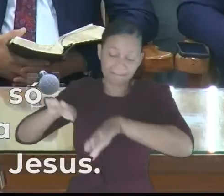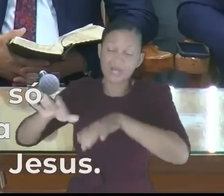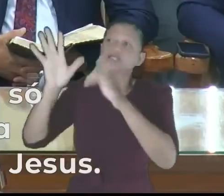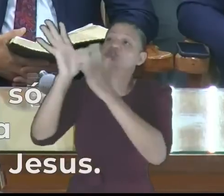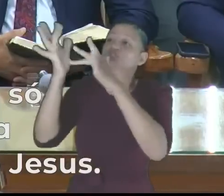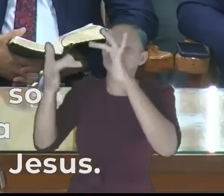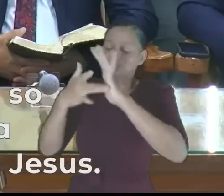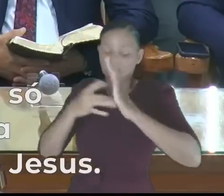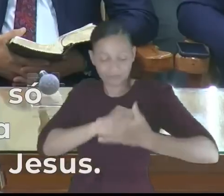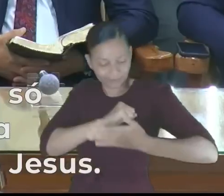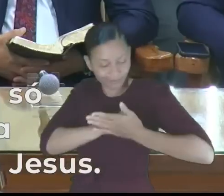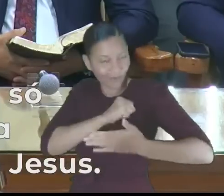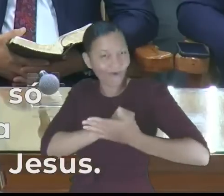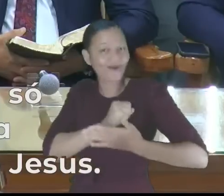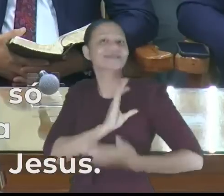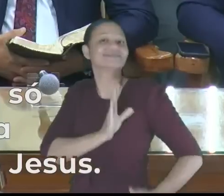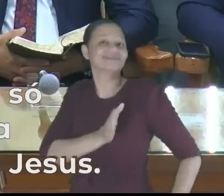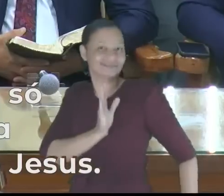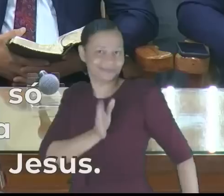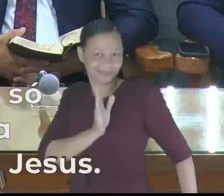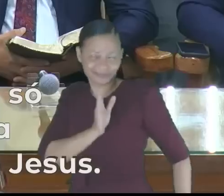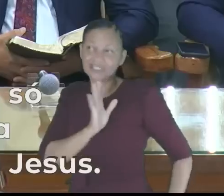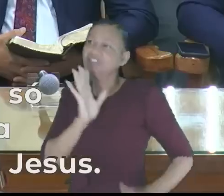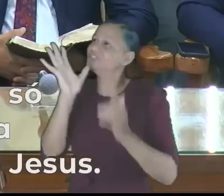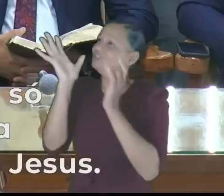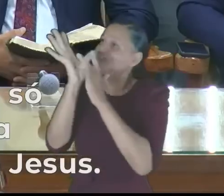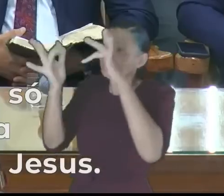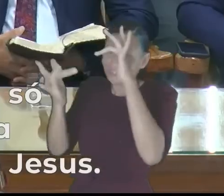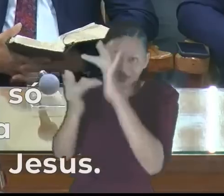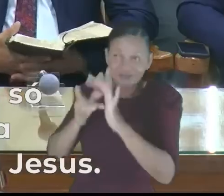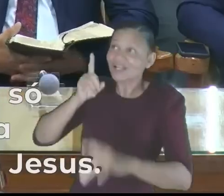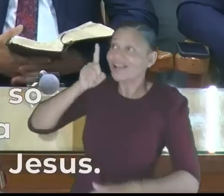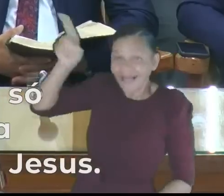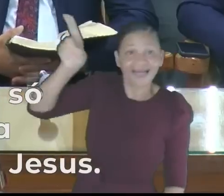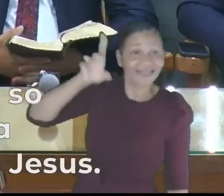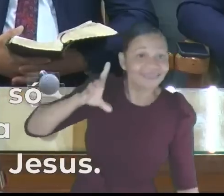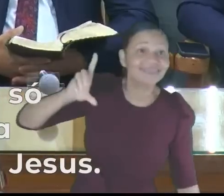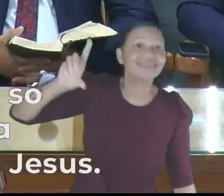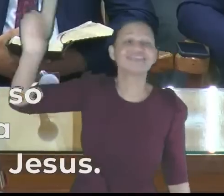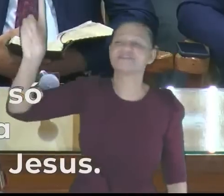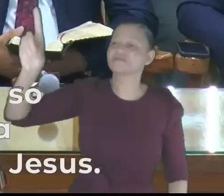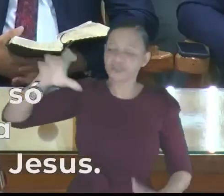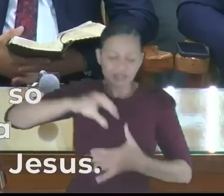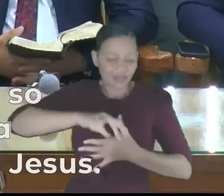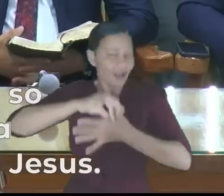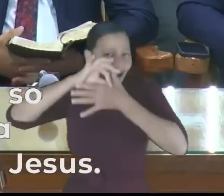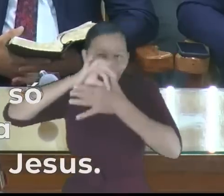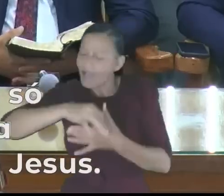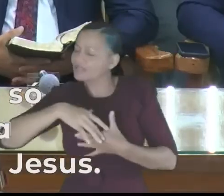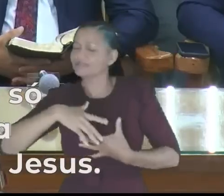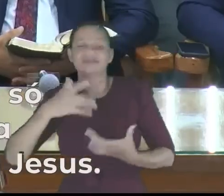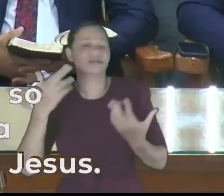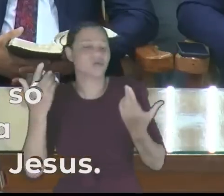tem coração. Lá no céu Jesus é Deus e é homem.